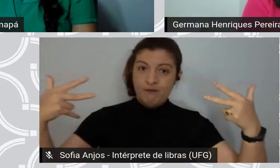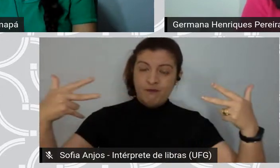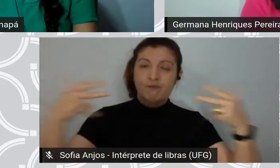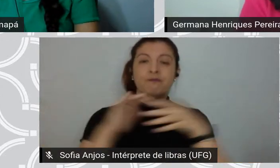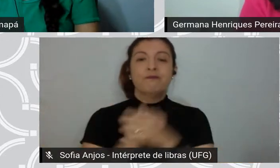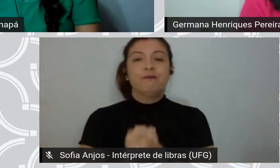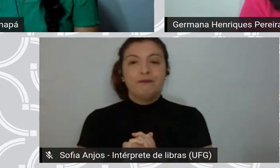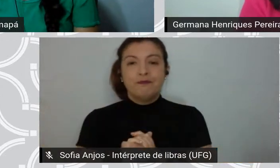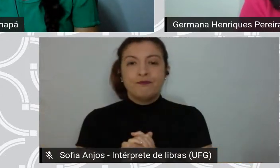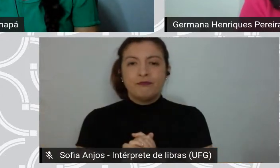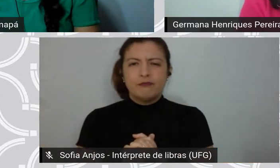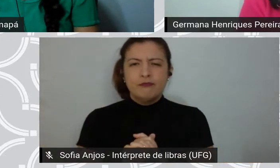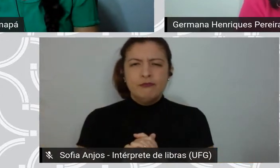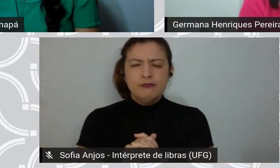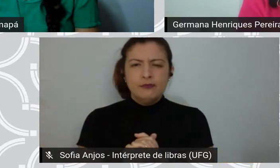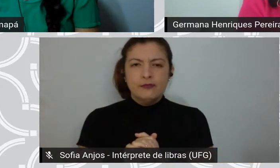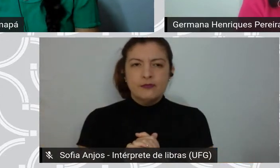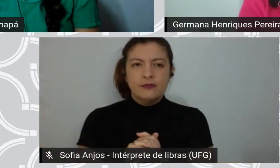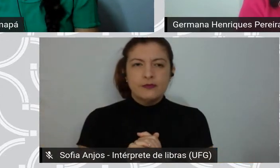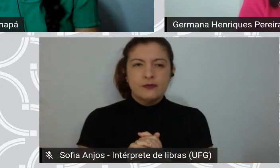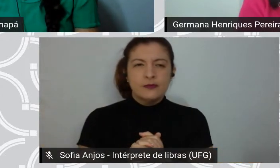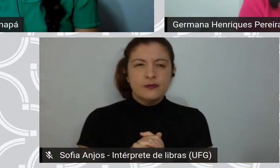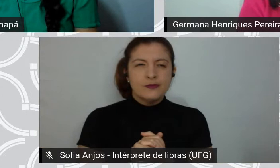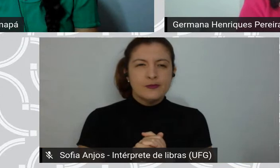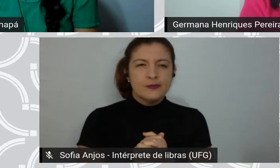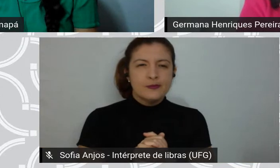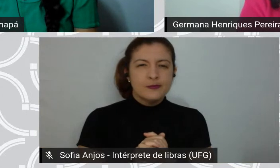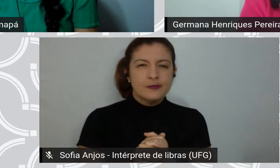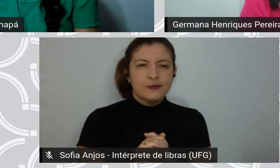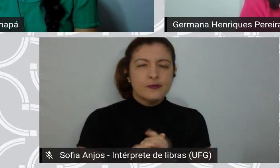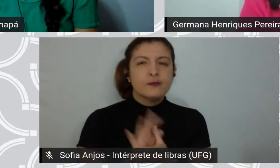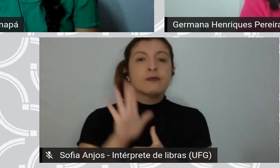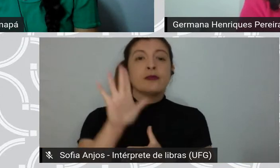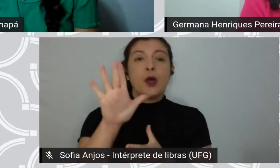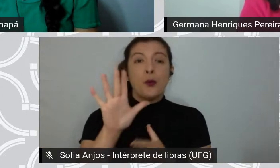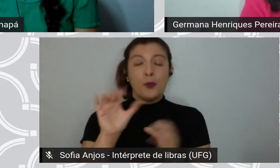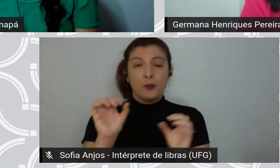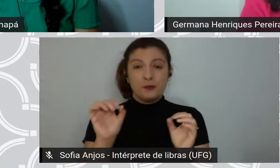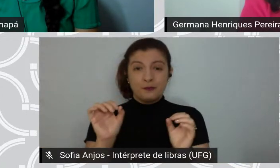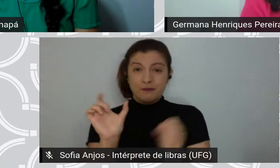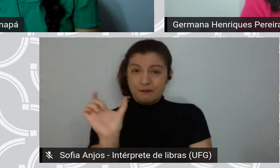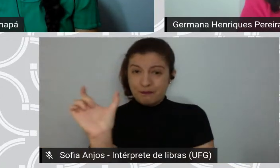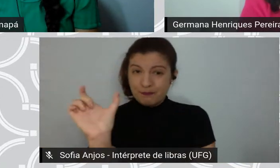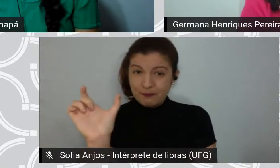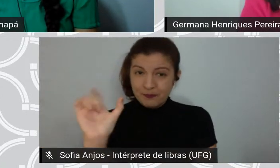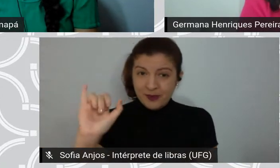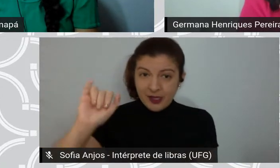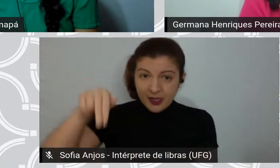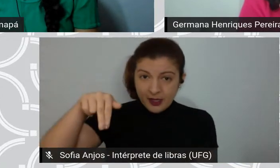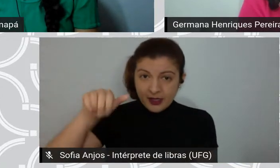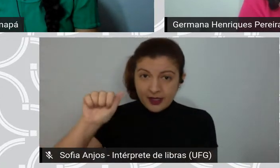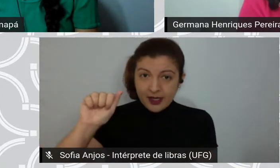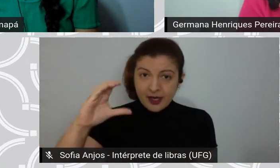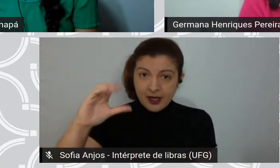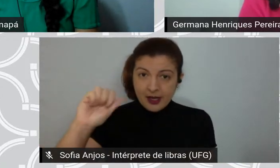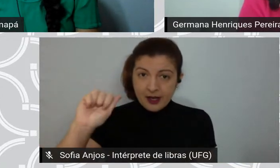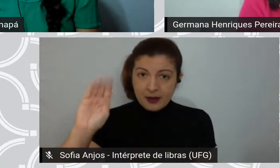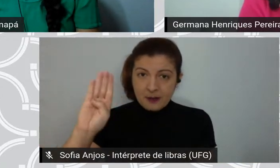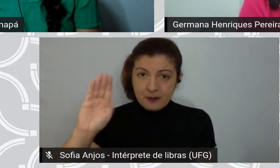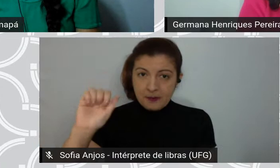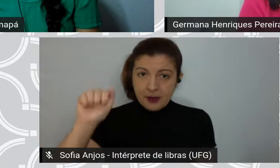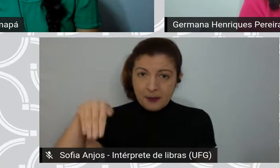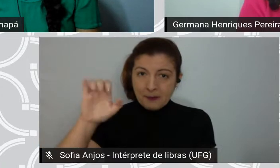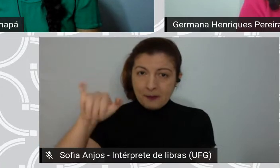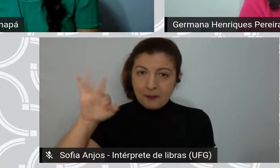mas o inacabamento aqui não tem de forma alguma um sentido negativo, né? Mas é